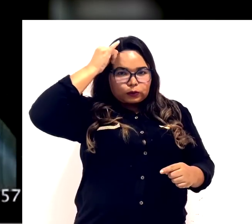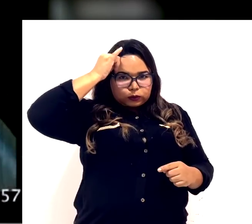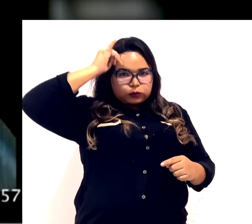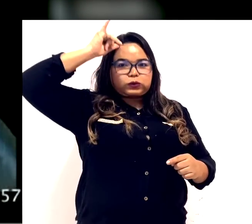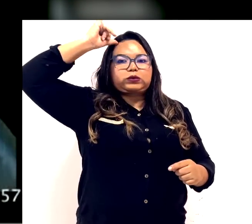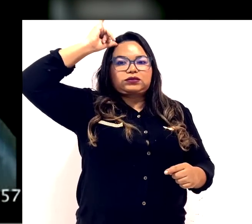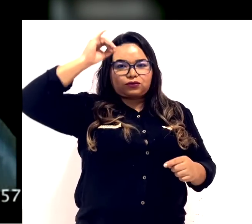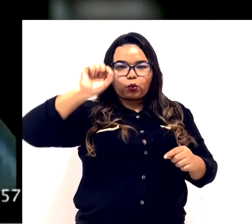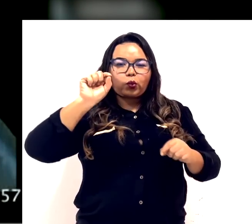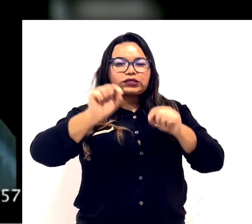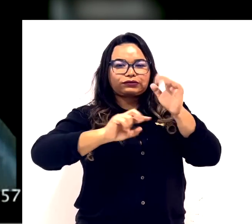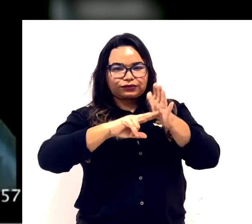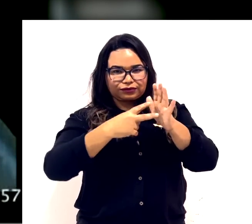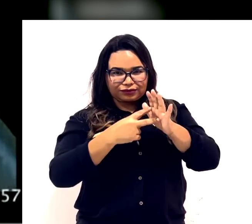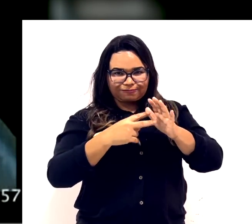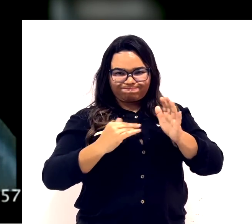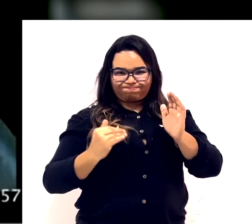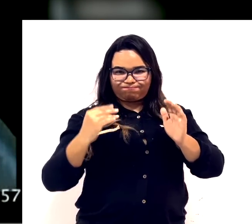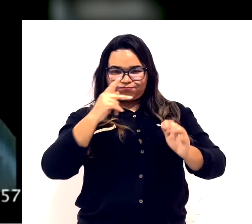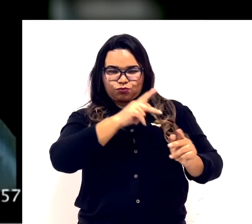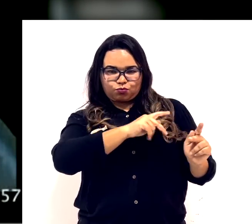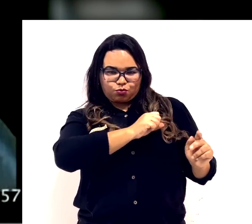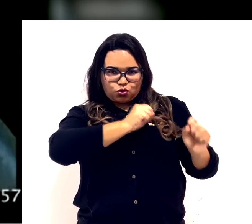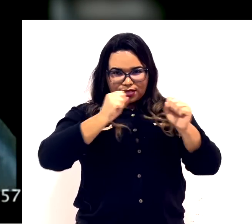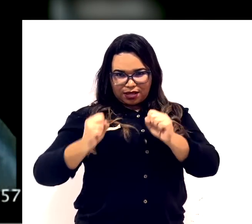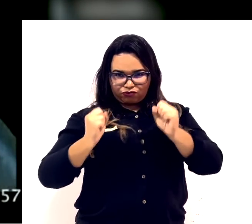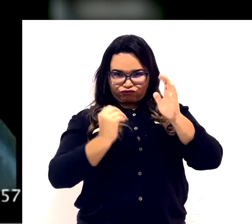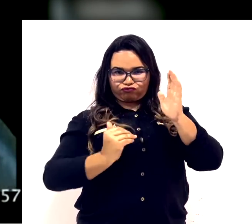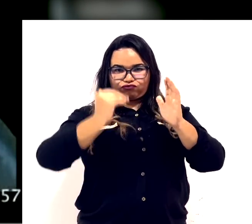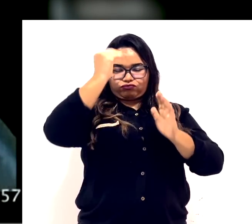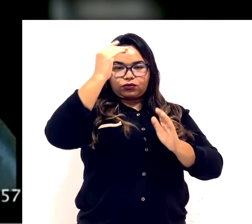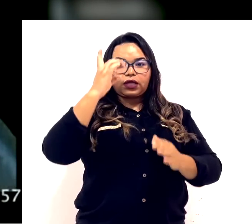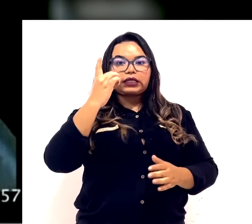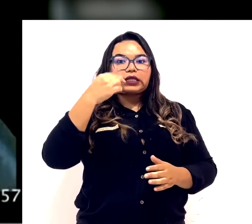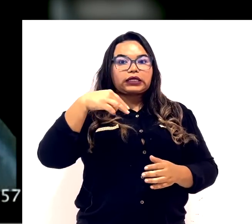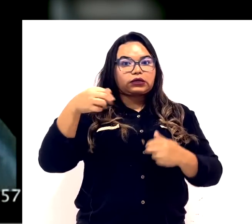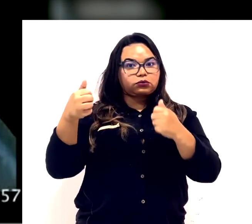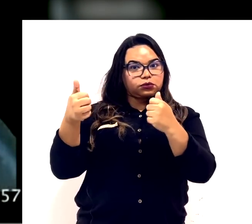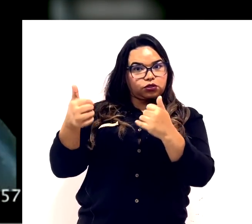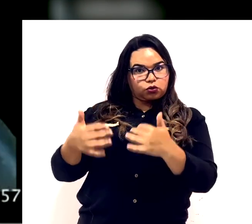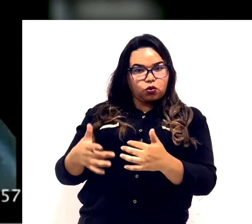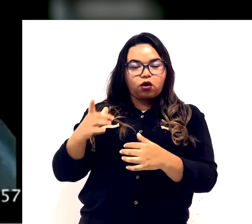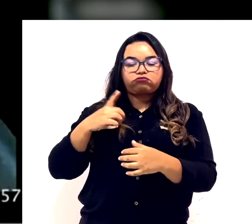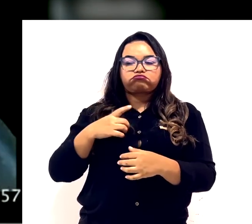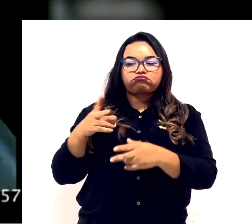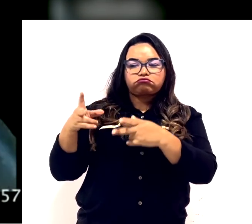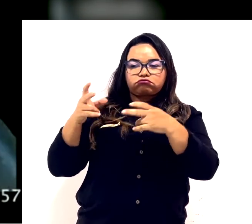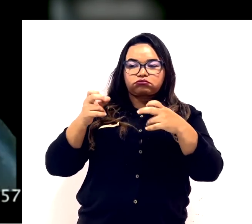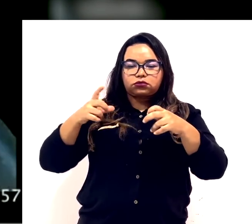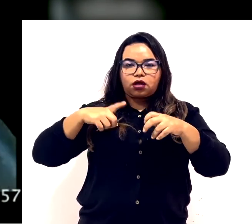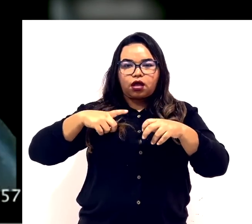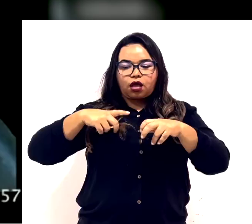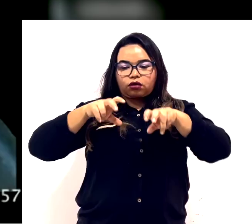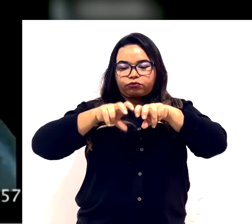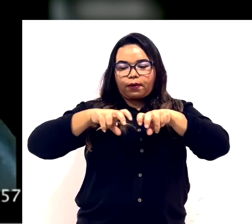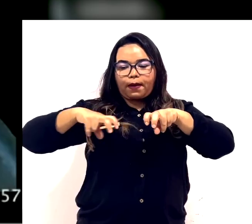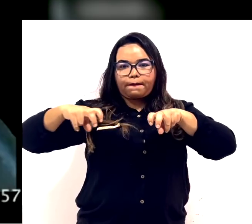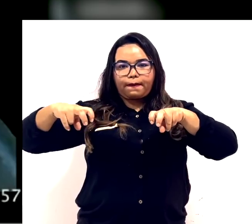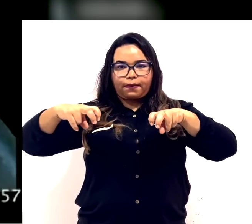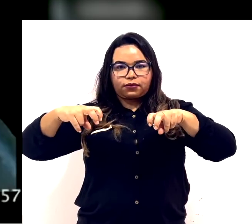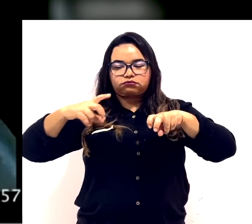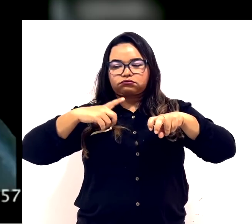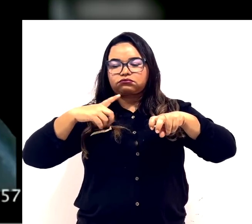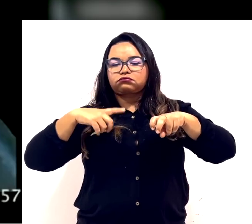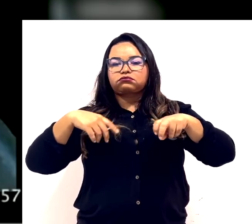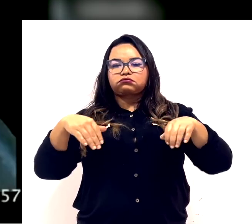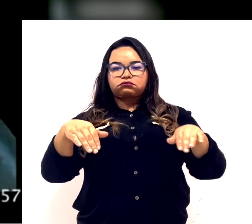9. Eu continuei olhando até que foram postos uns tronos, e um ancião de dia se assentou, e a sua veste